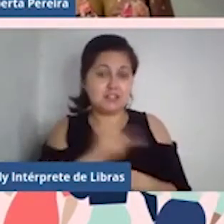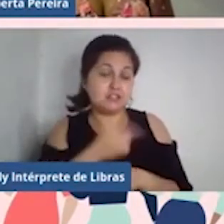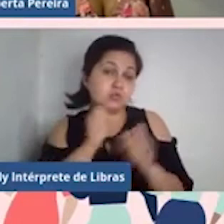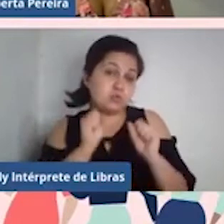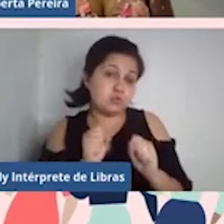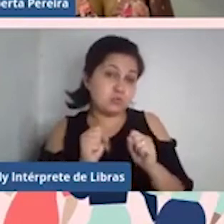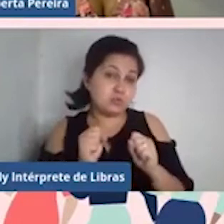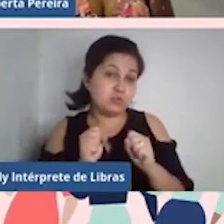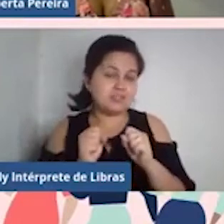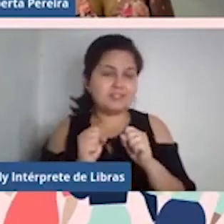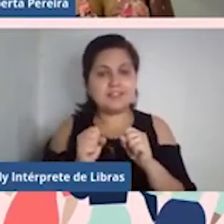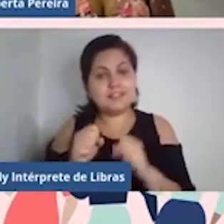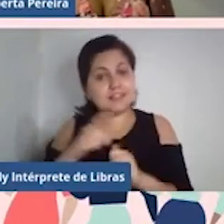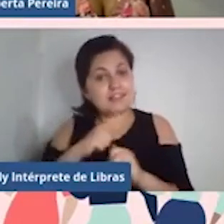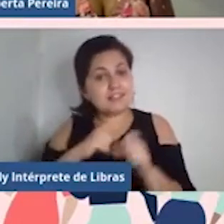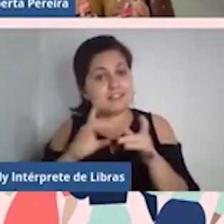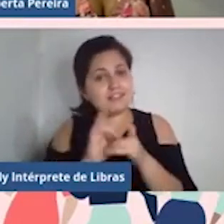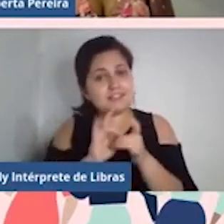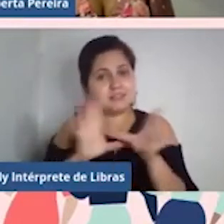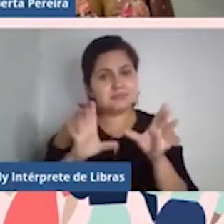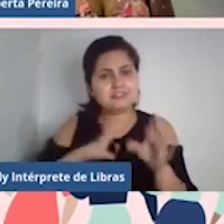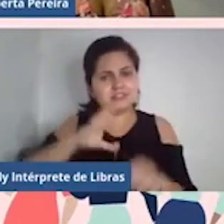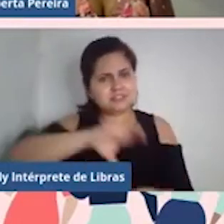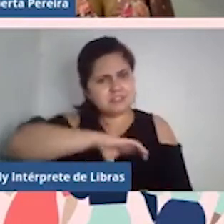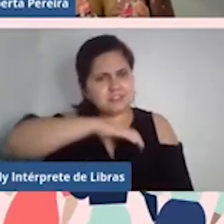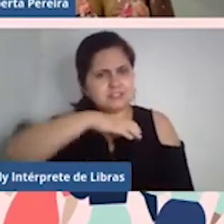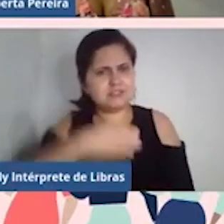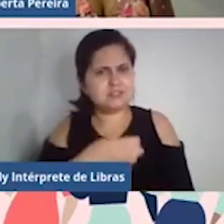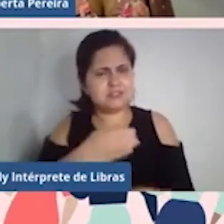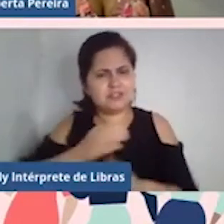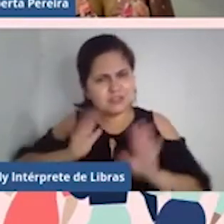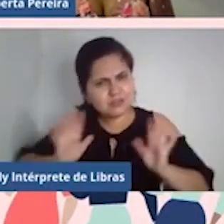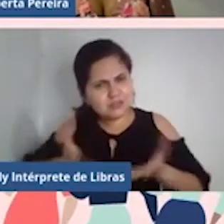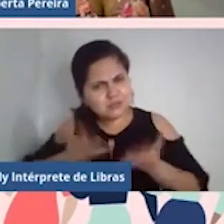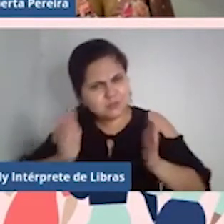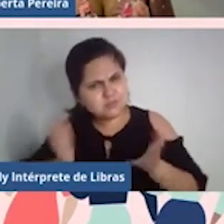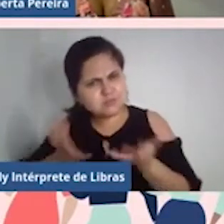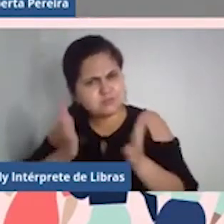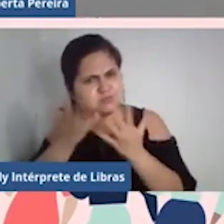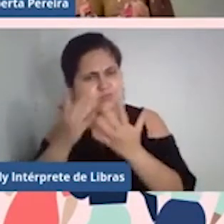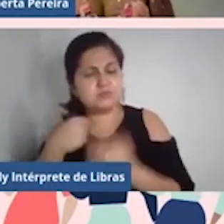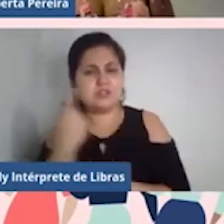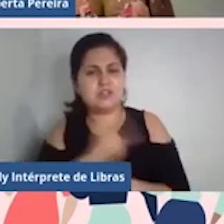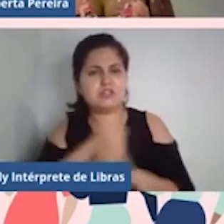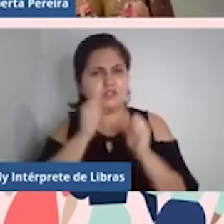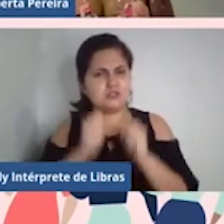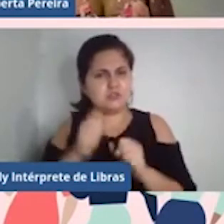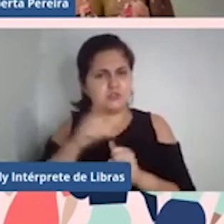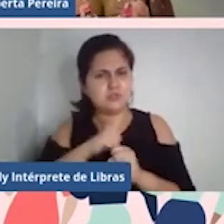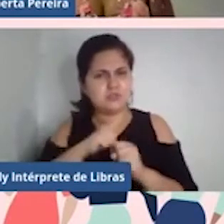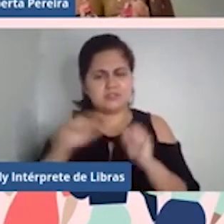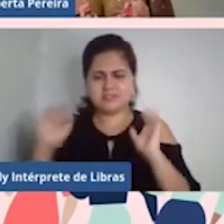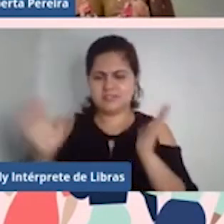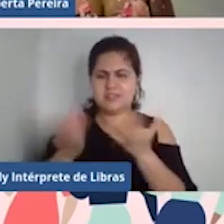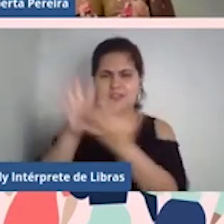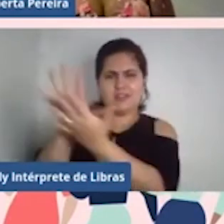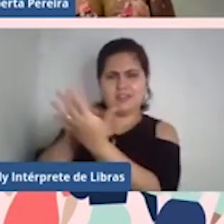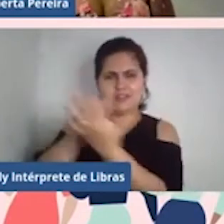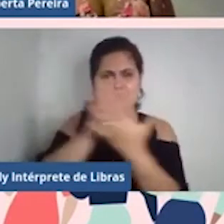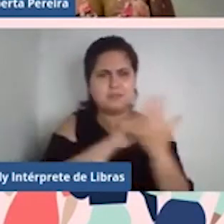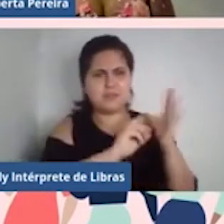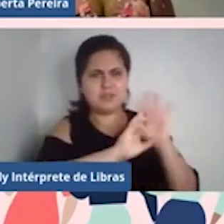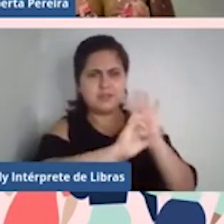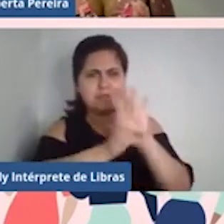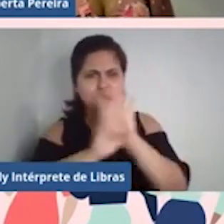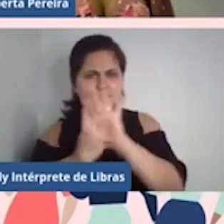poder ter autonomia, ter coragem, ser encorajada, né? Que a gente possa ter inspirações e